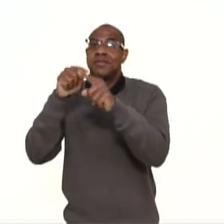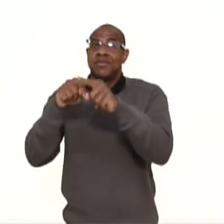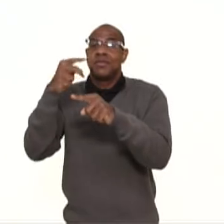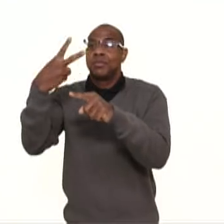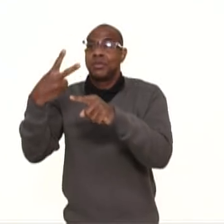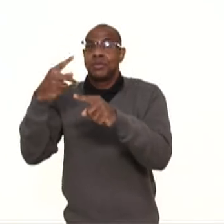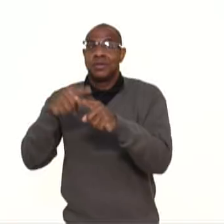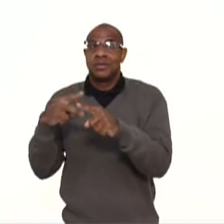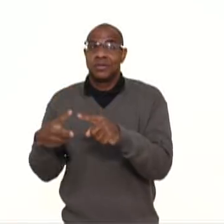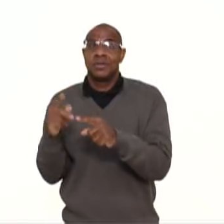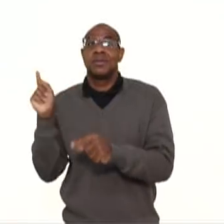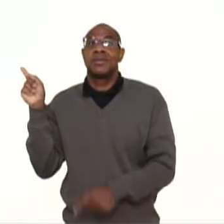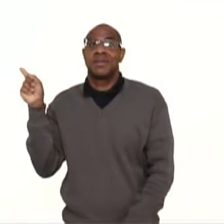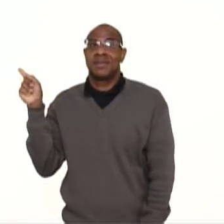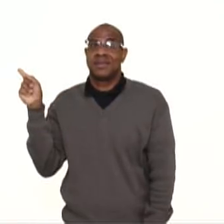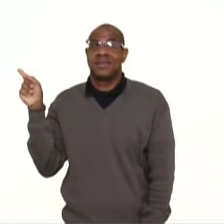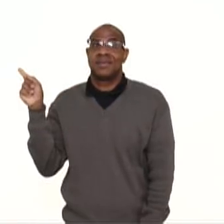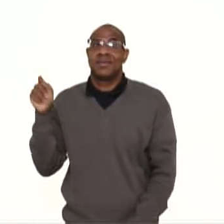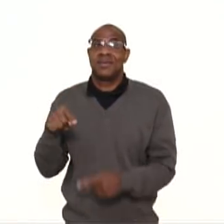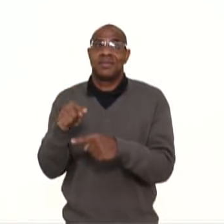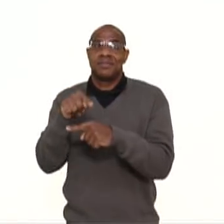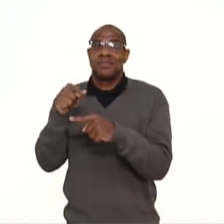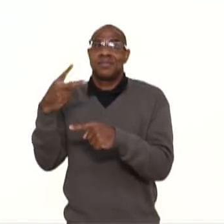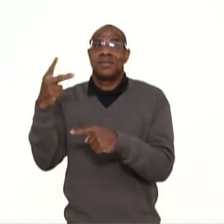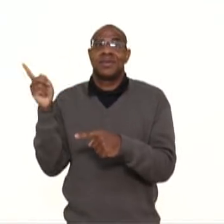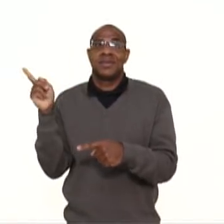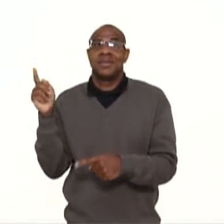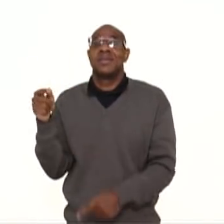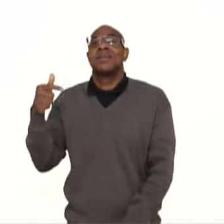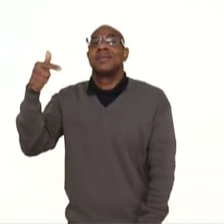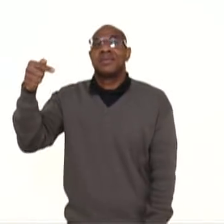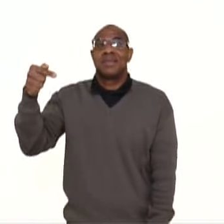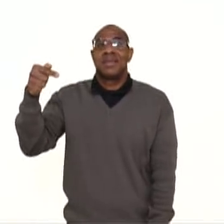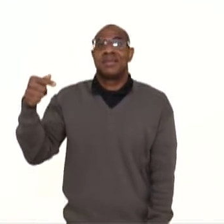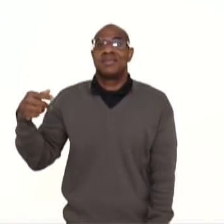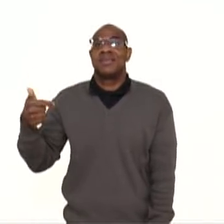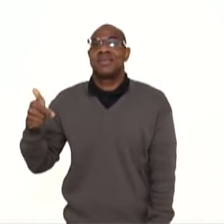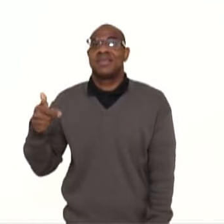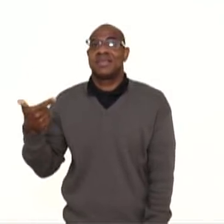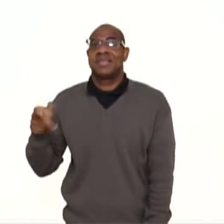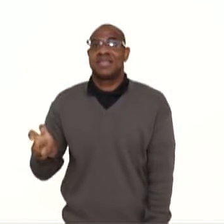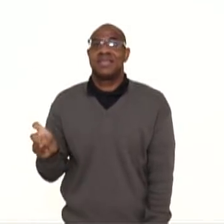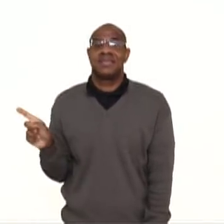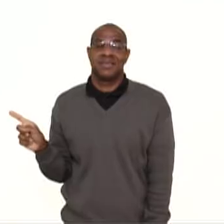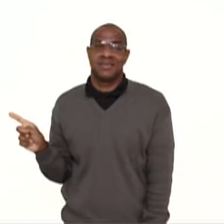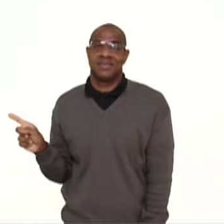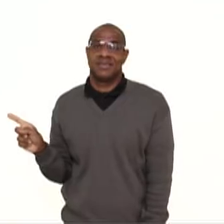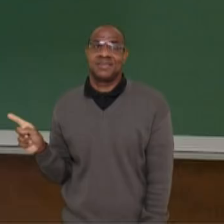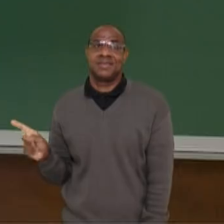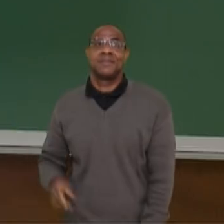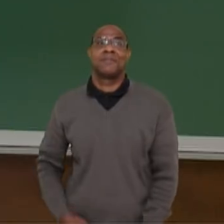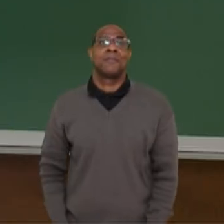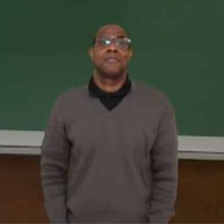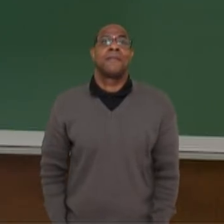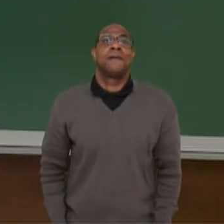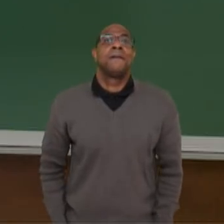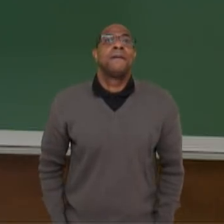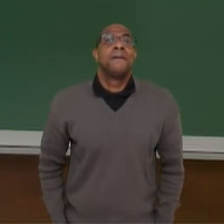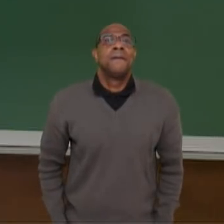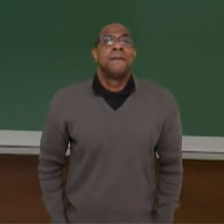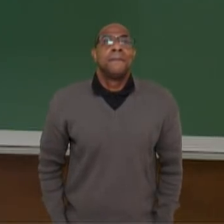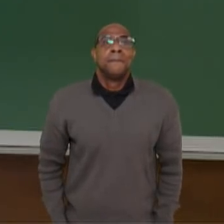Tá bom? Fácil, médio, difícil? Tranquilo, né? Só eu ir aplicando as ideias que nós já estudamos.